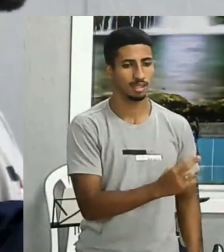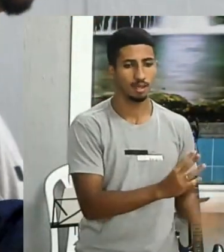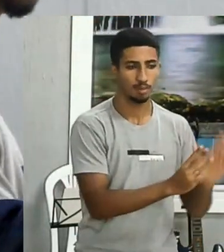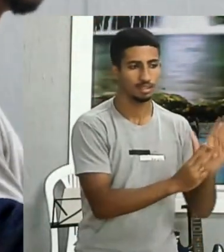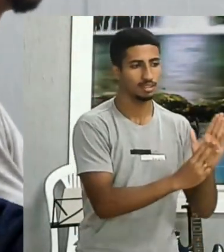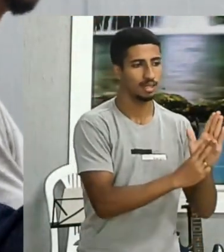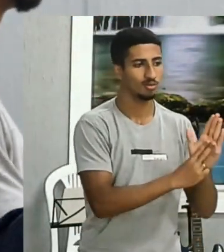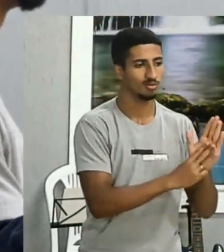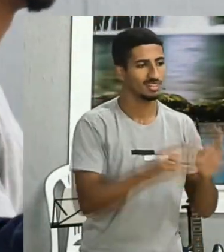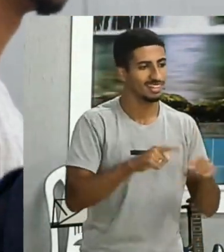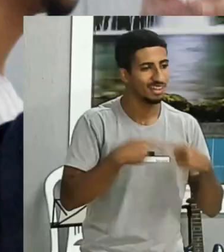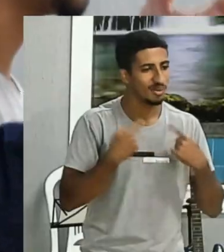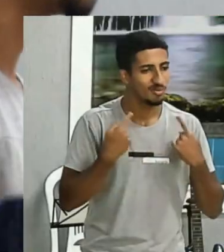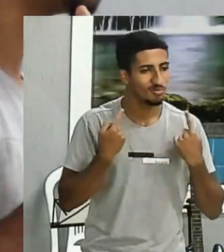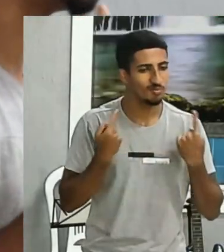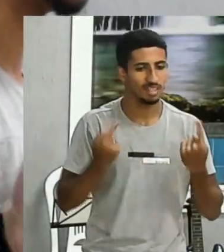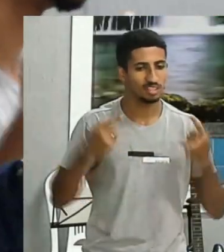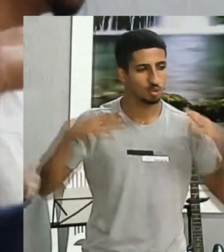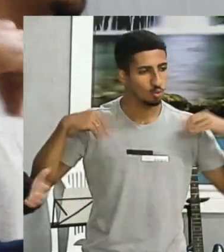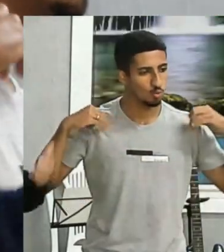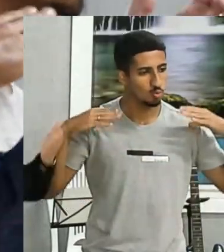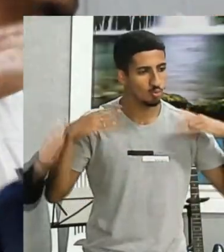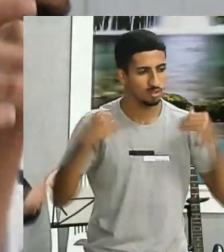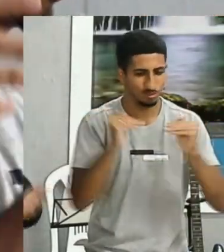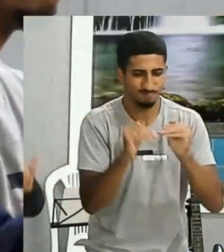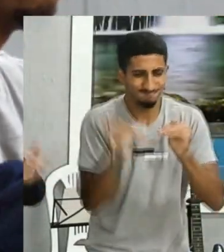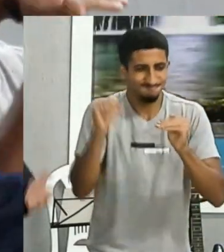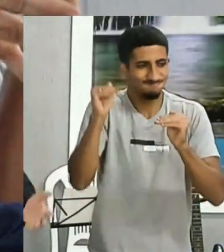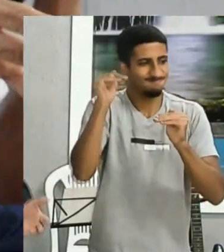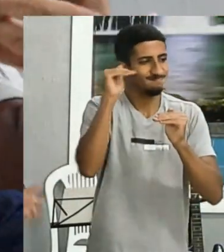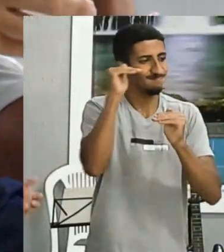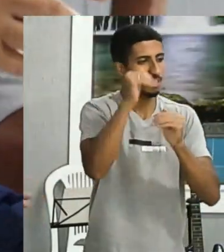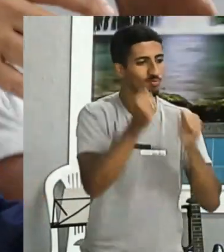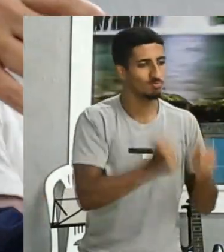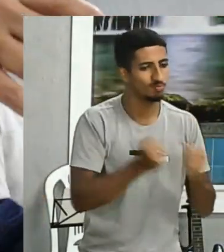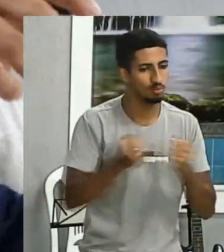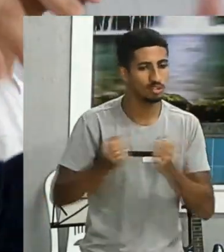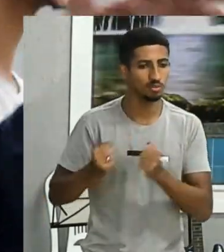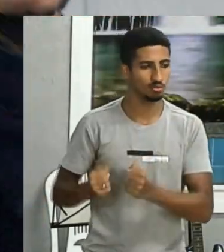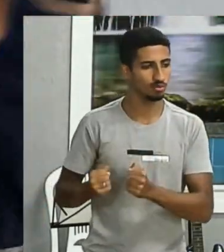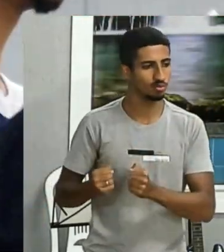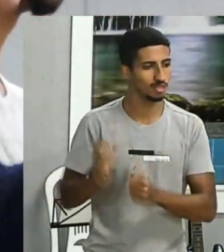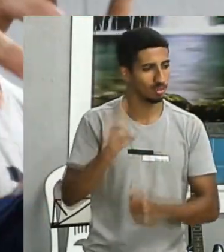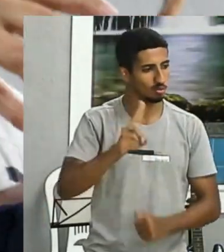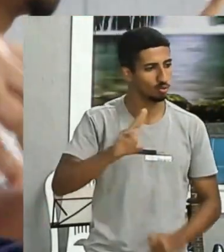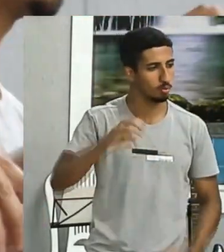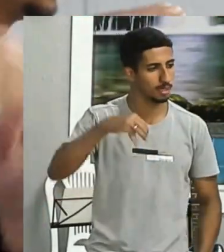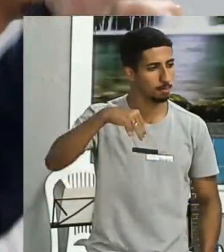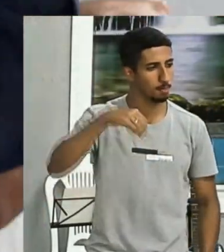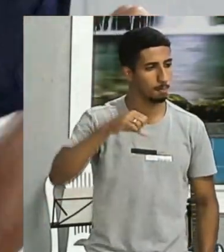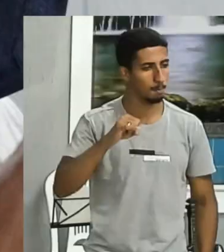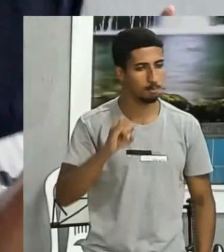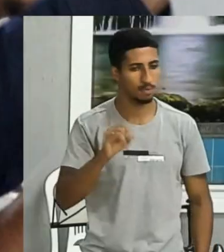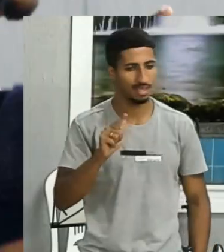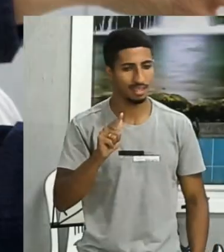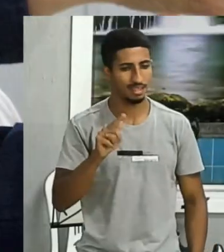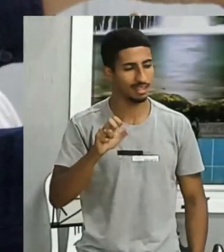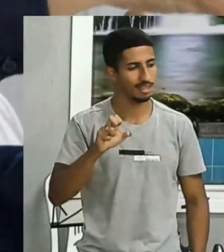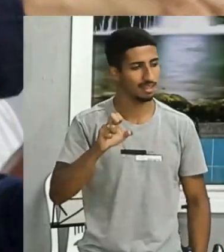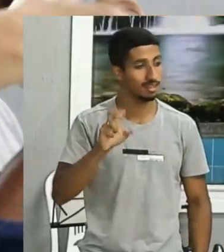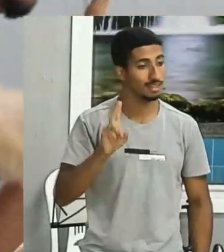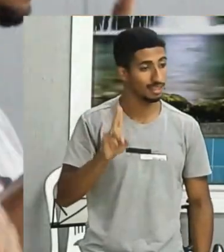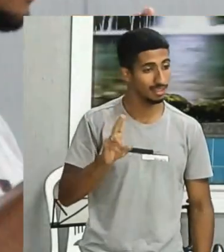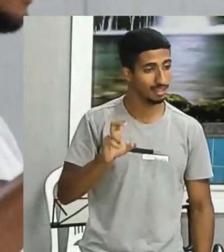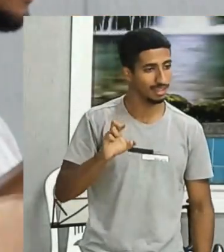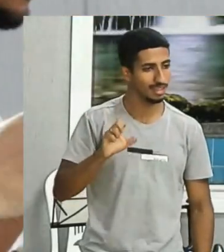mais poderoso, o general de todos os anjos, que é Miguel, e através da ação de Miguel,